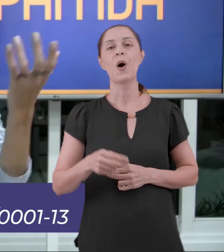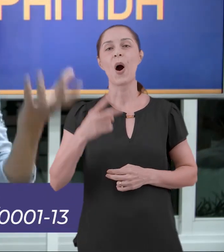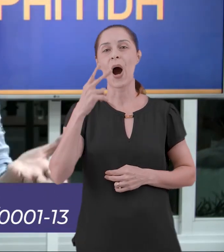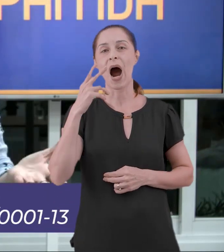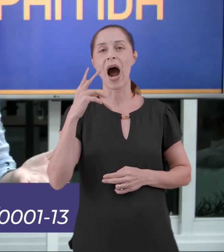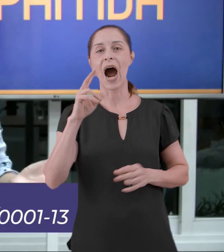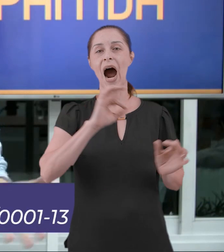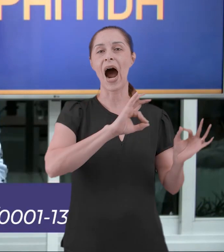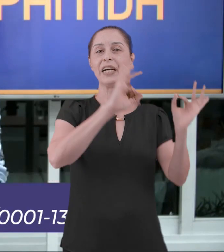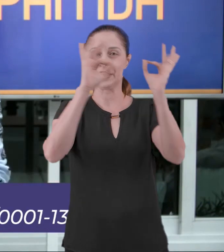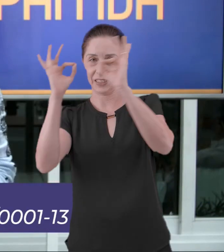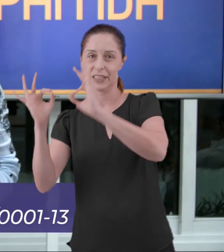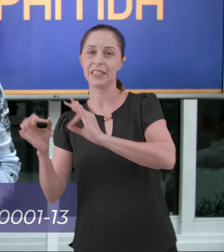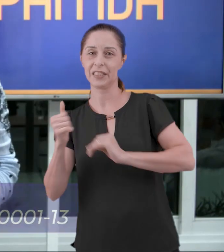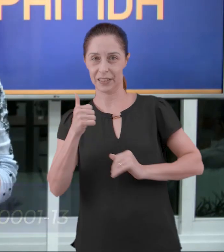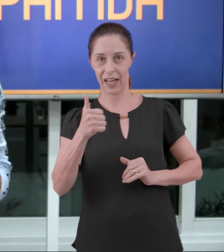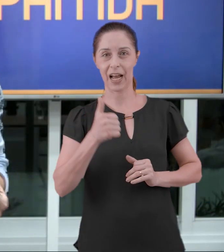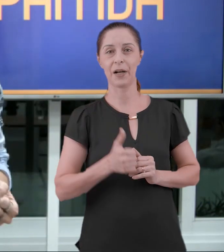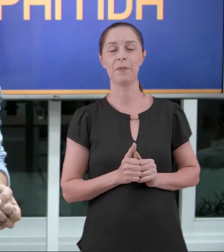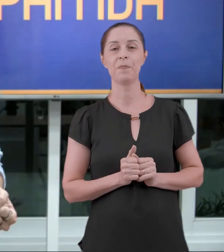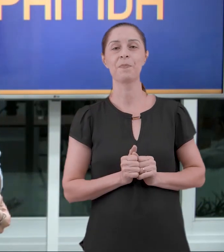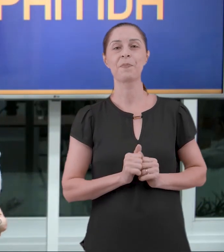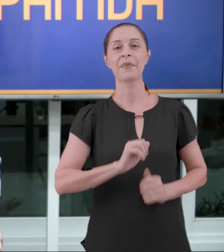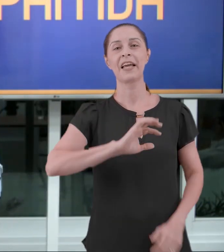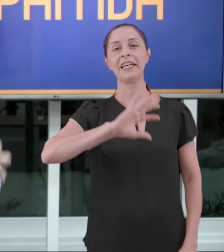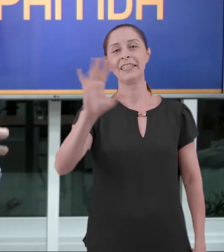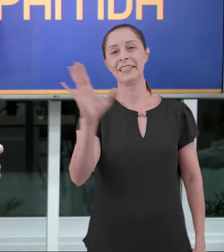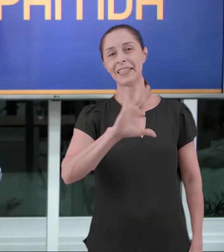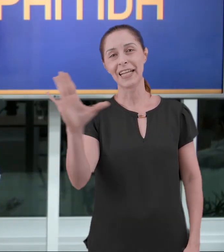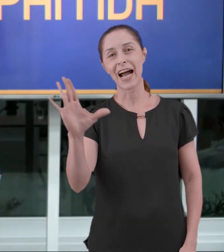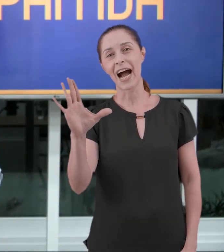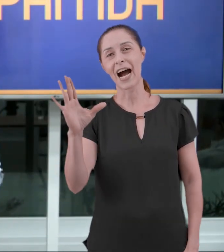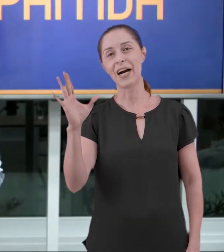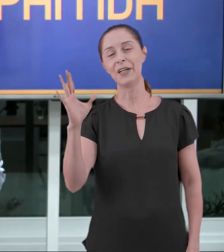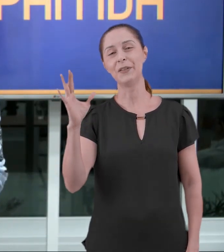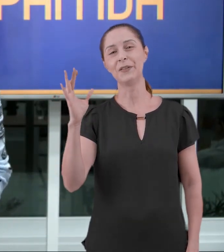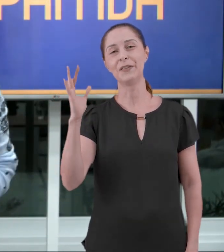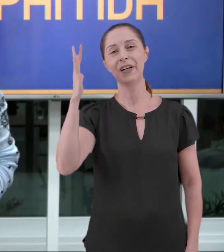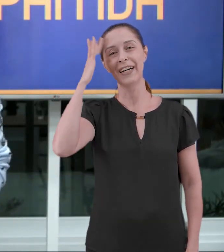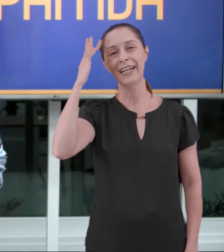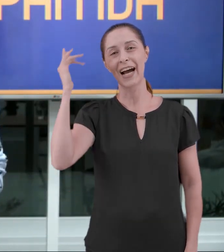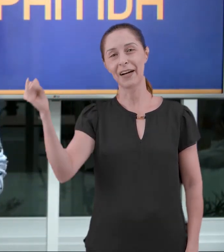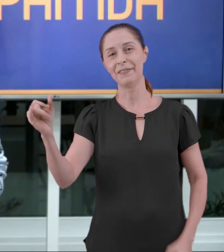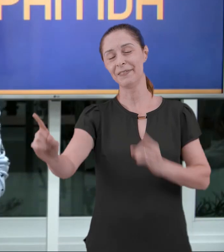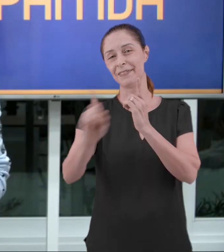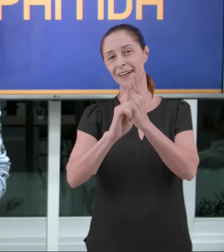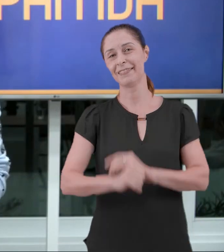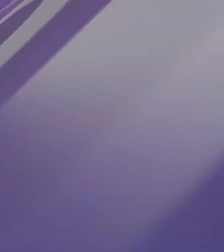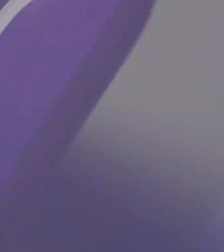continuando essa conferência que abriu hoje. Obrigado pela sua companhia e até amanhã.